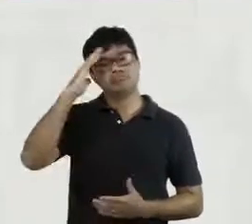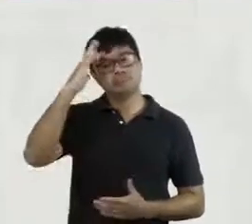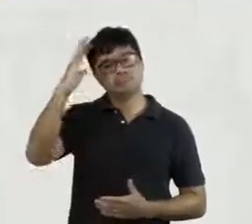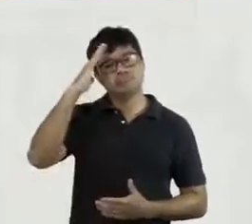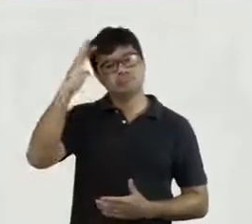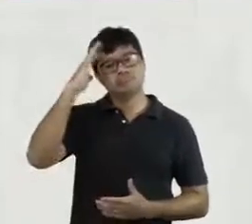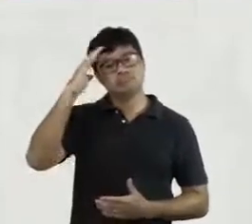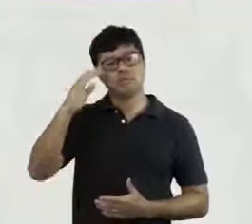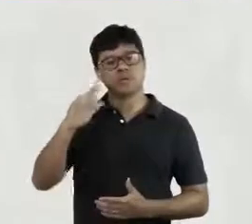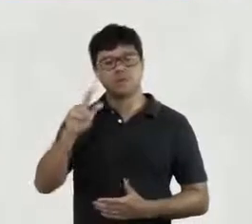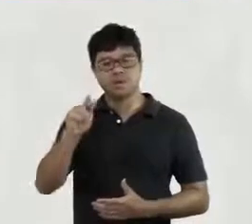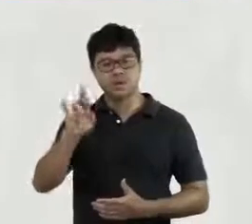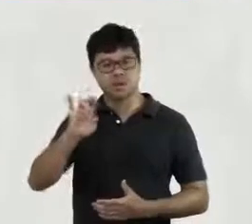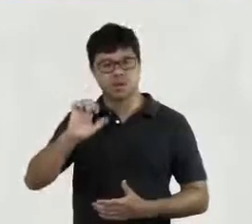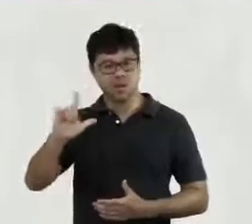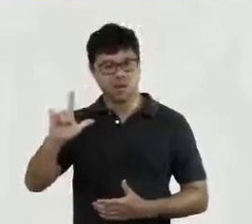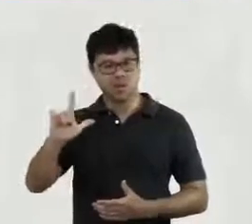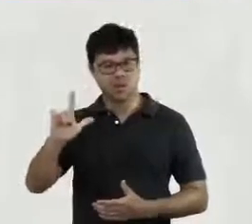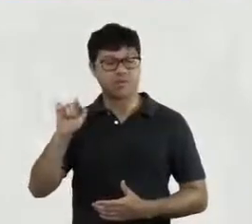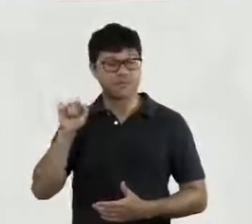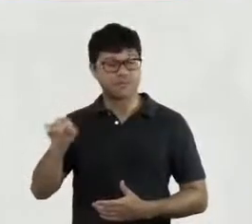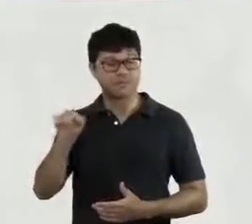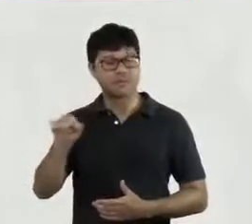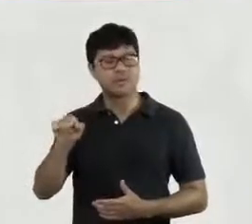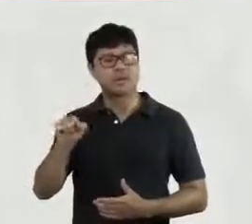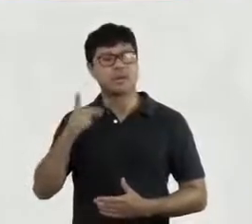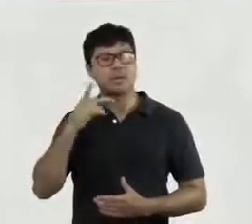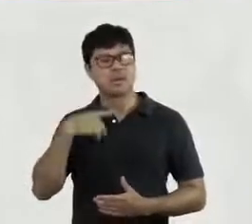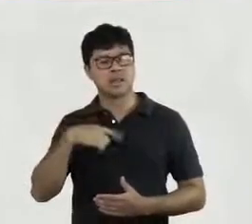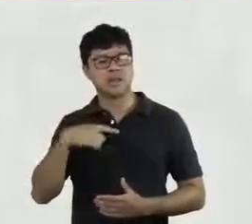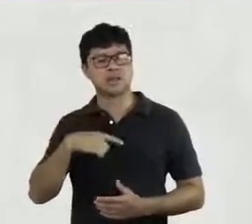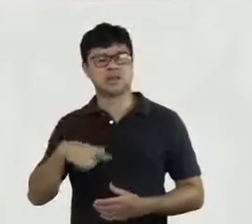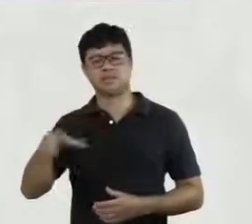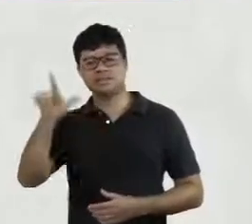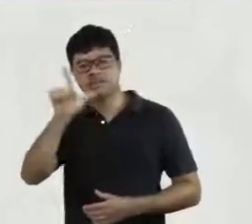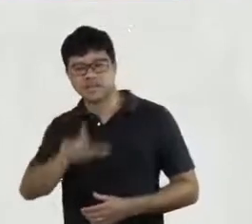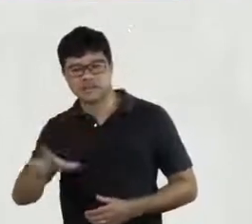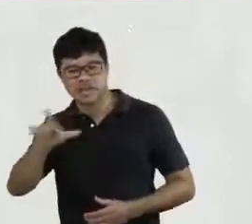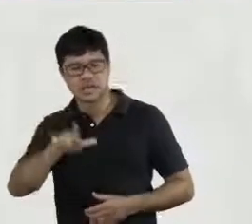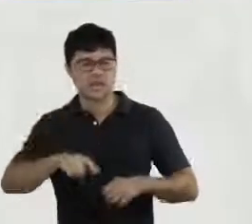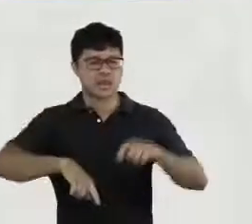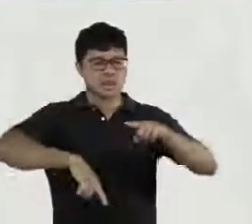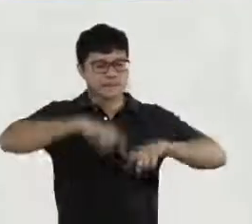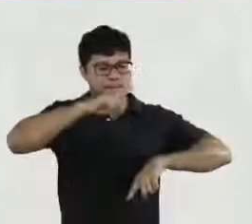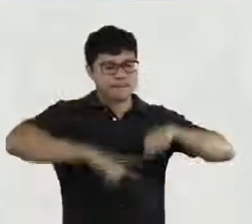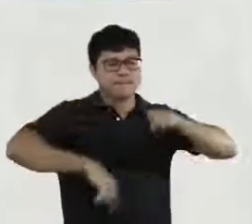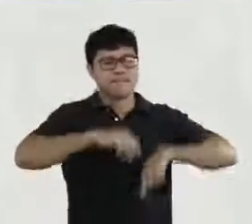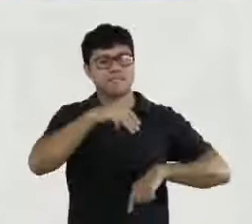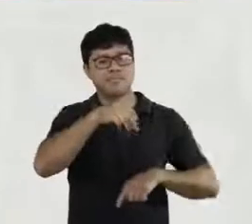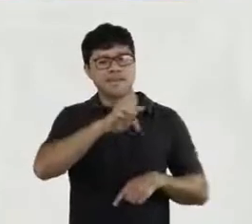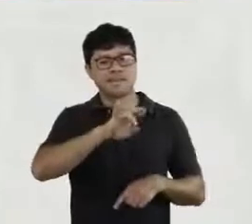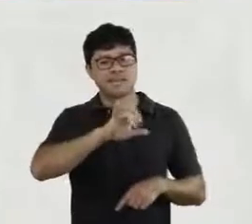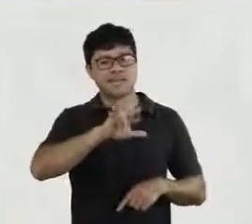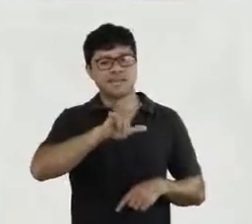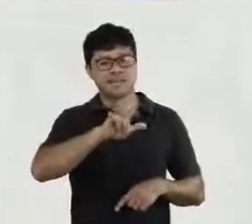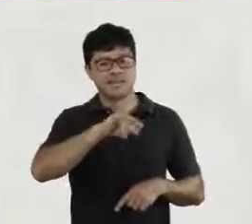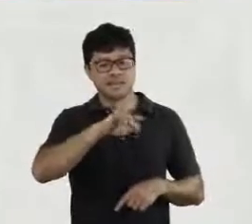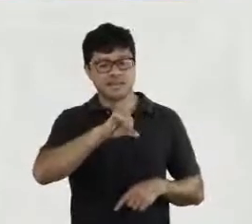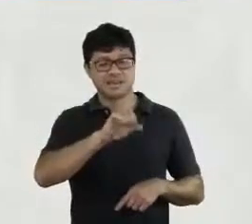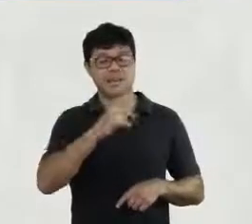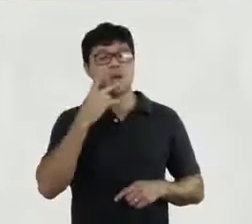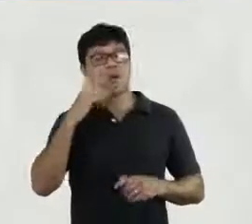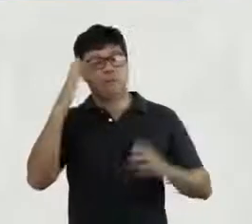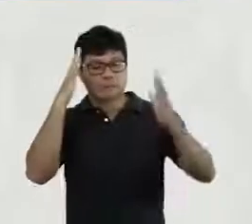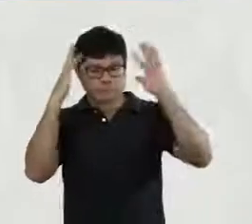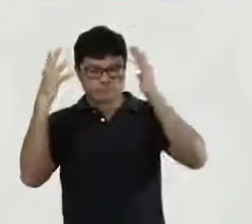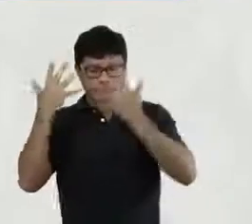Pensando, de Gabriel Alves, pensando na fronteira entre literatura e materialidade, como refletir